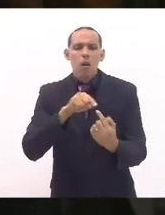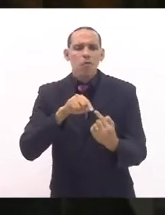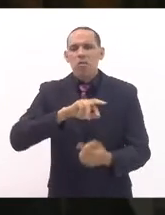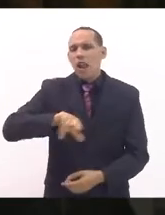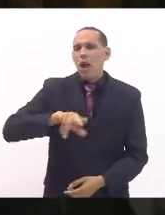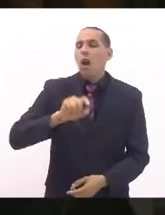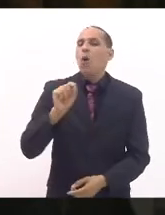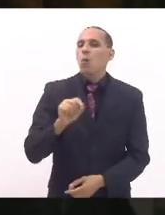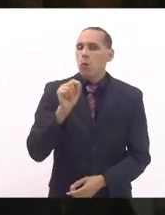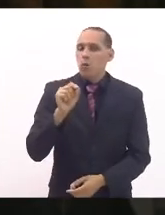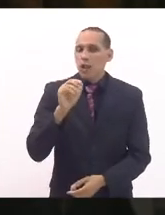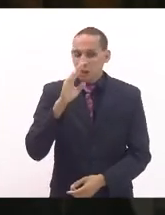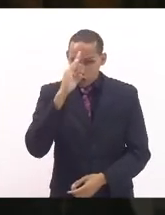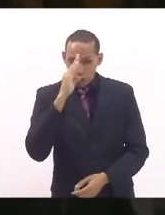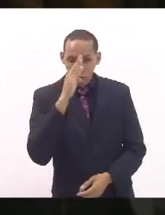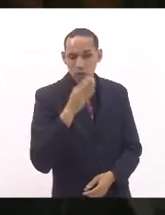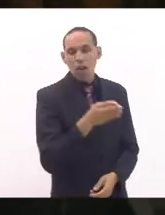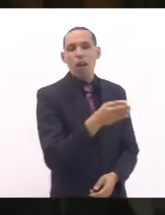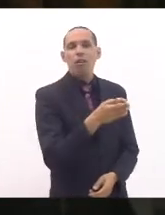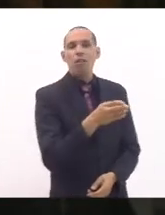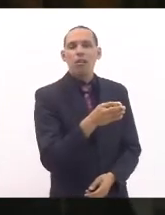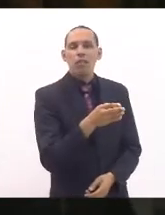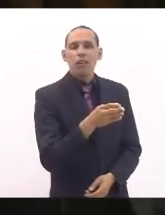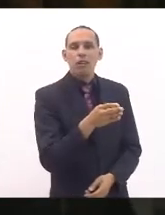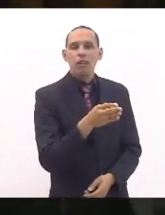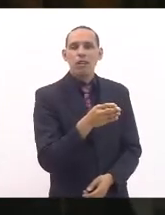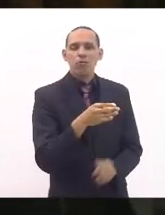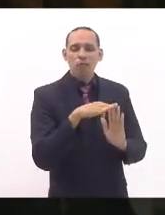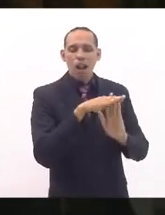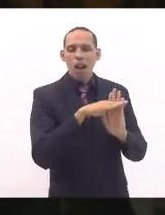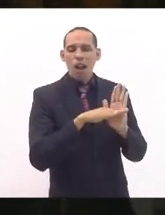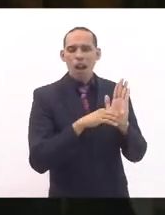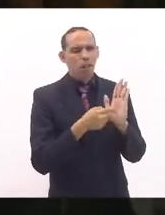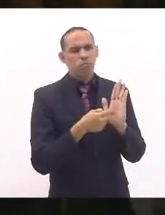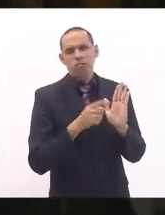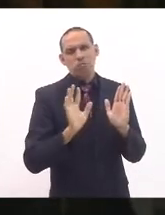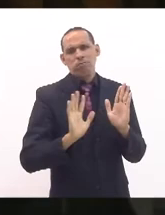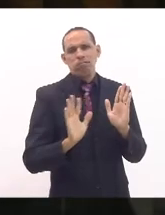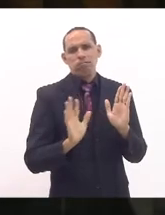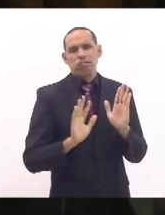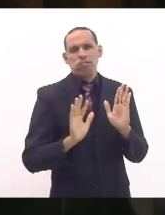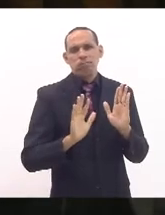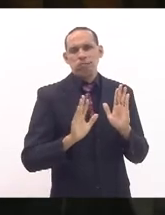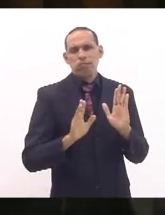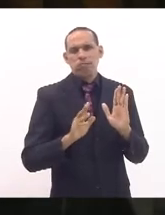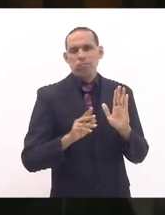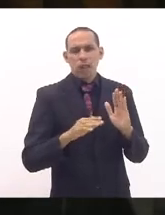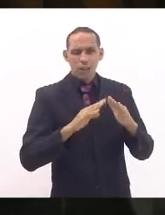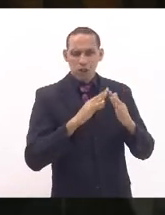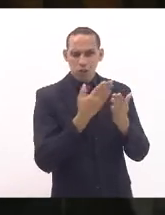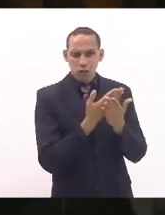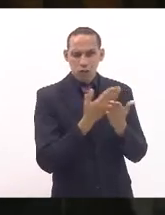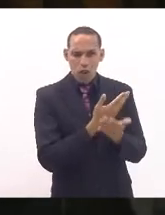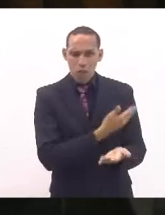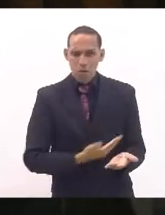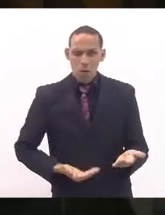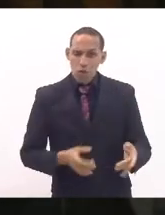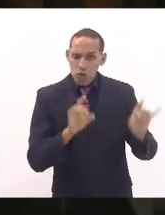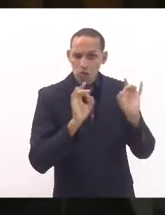atingir diretamente esse cardápio nas escolas públicas somente. Ele